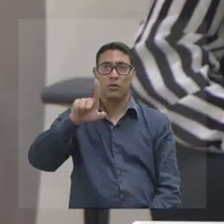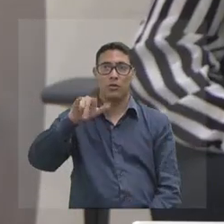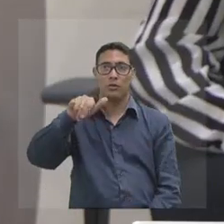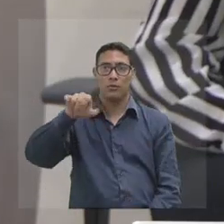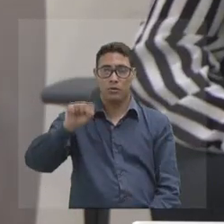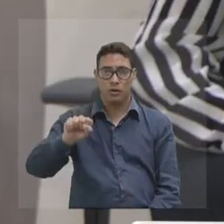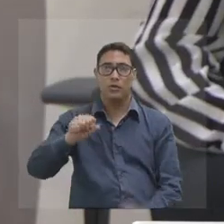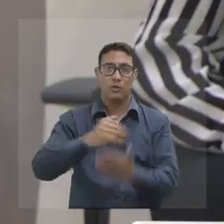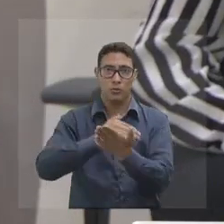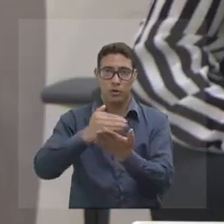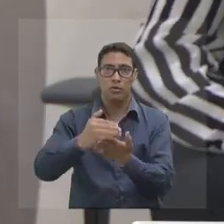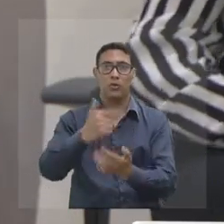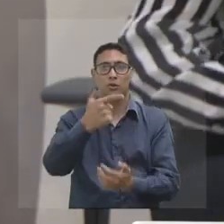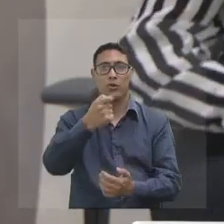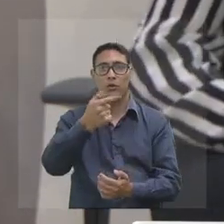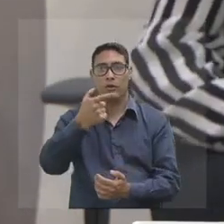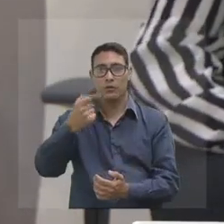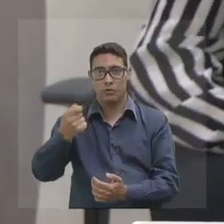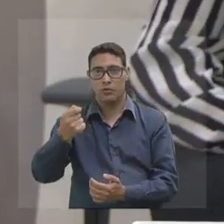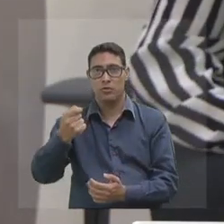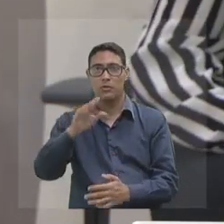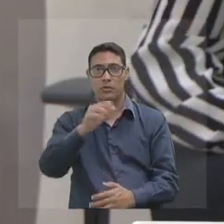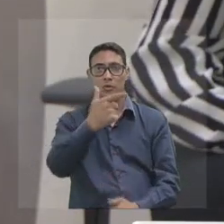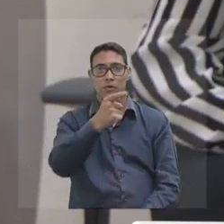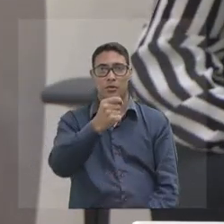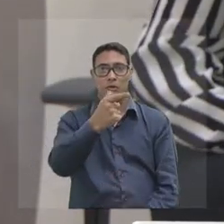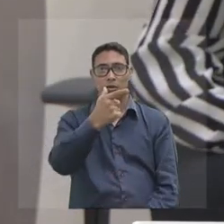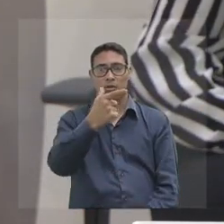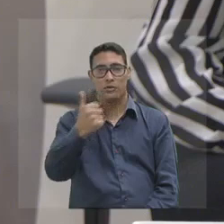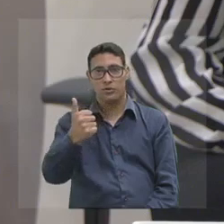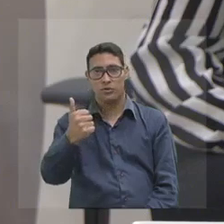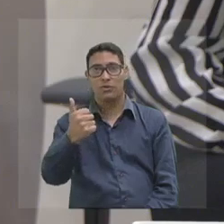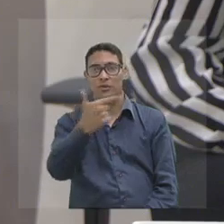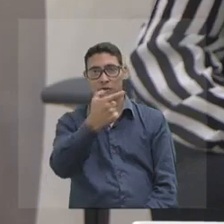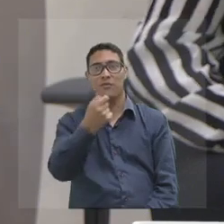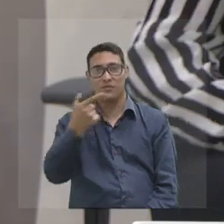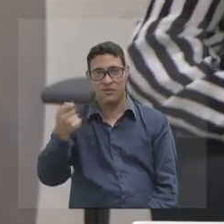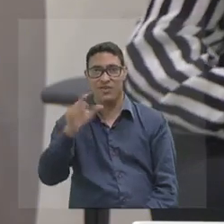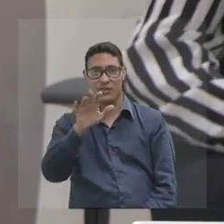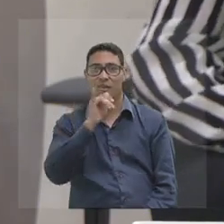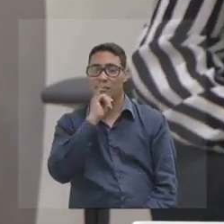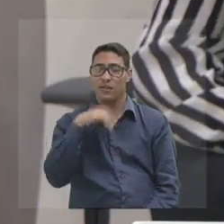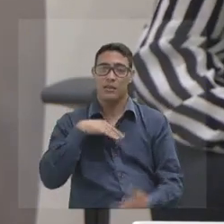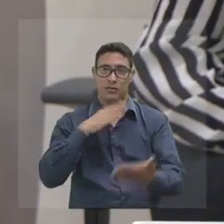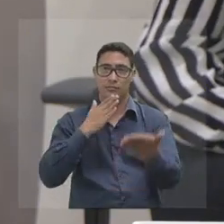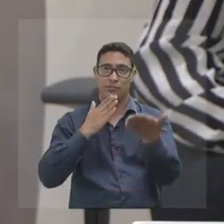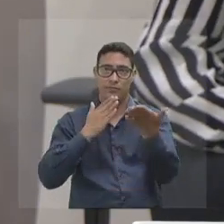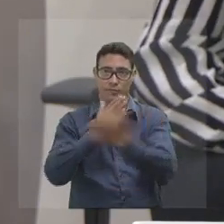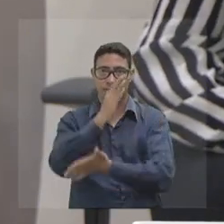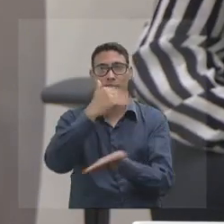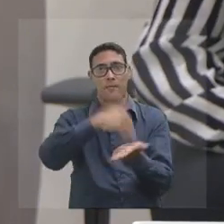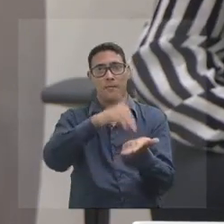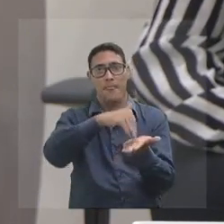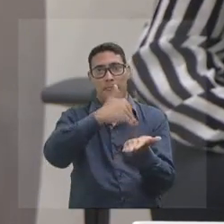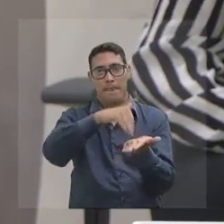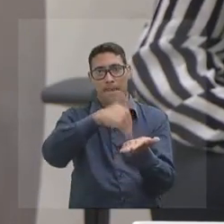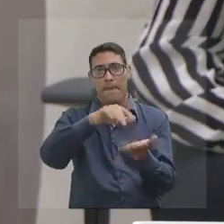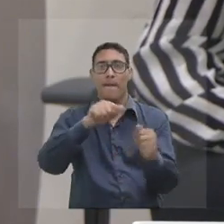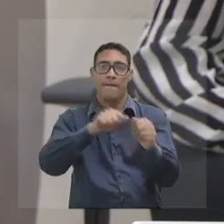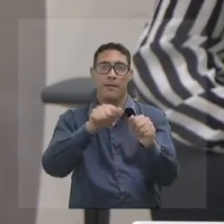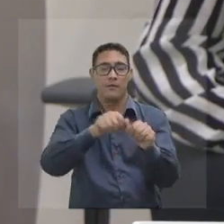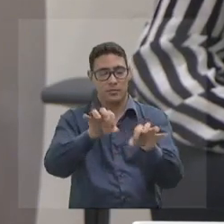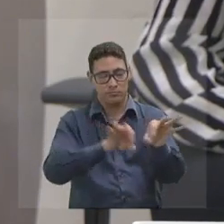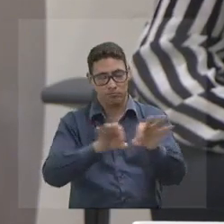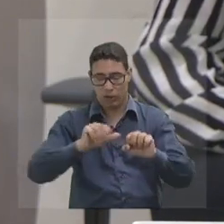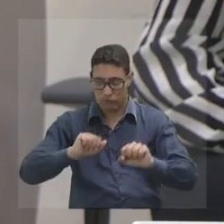2020 quando eu cheguei 21 já perdi as contas 20 quando eu cheguei na secretaria nós fizemos um